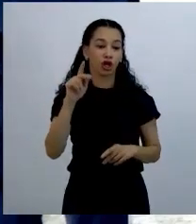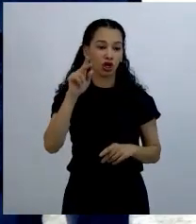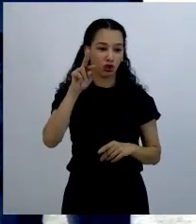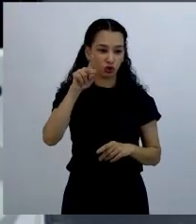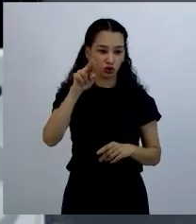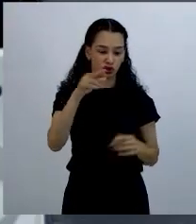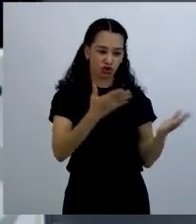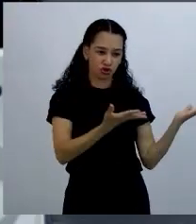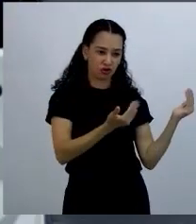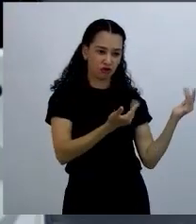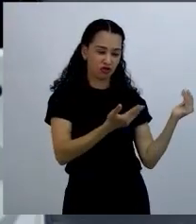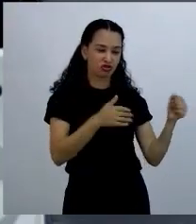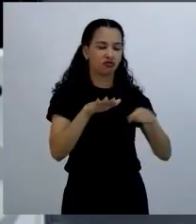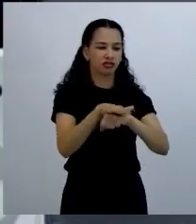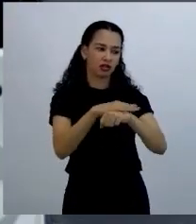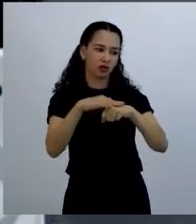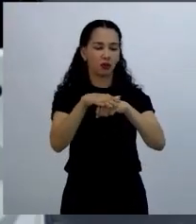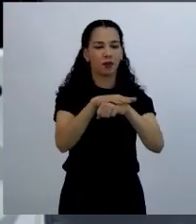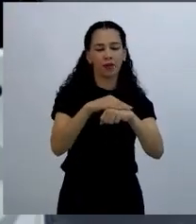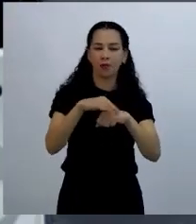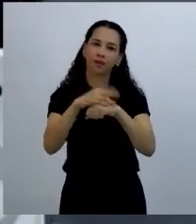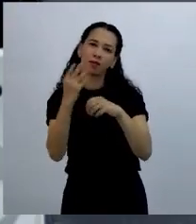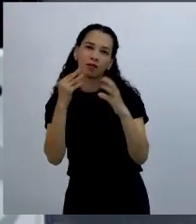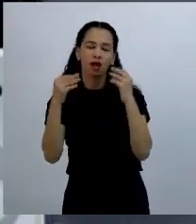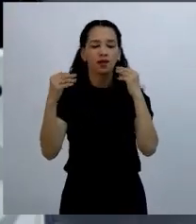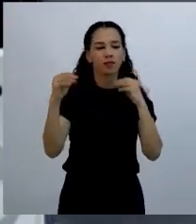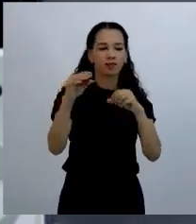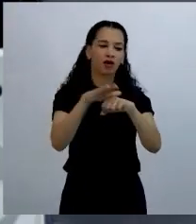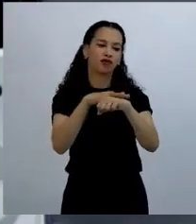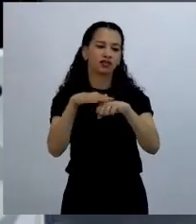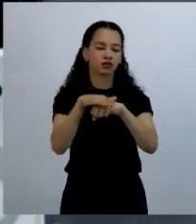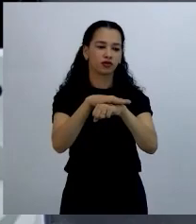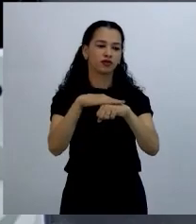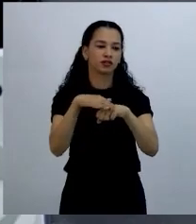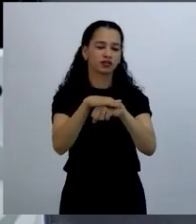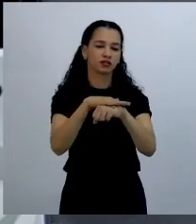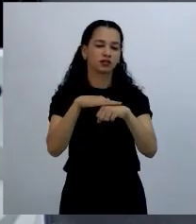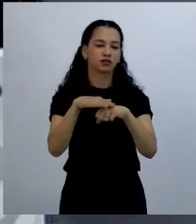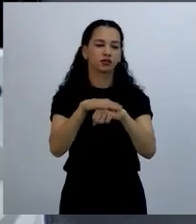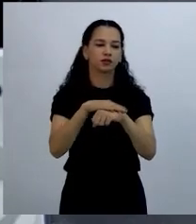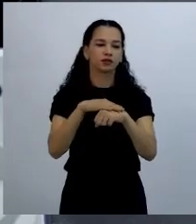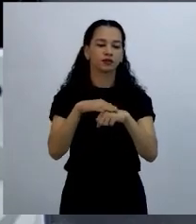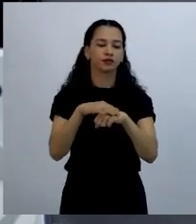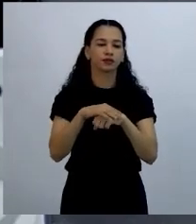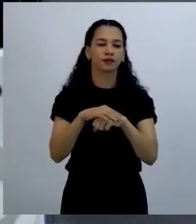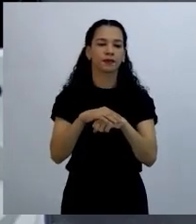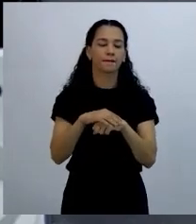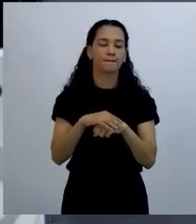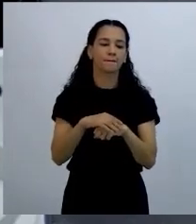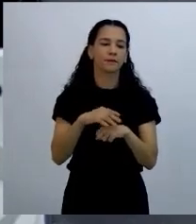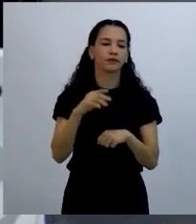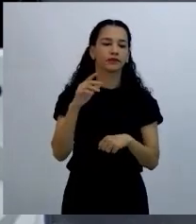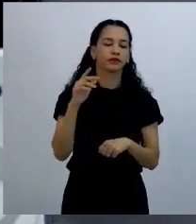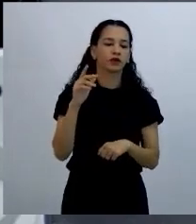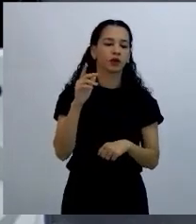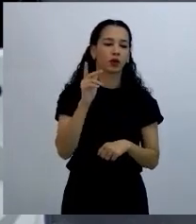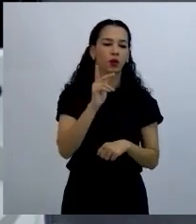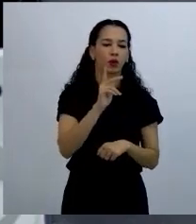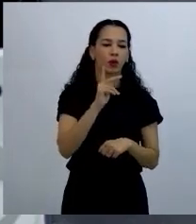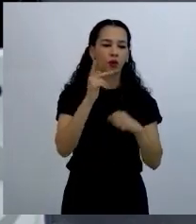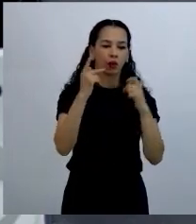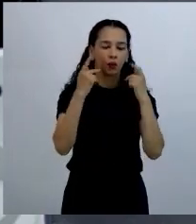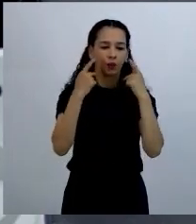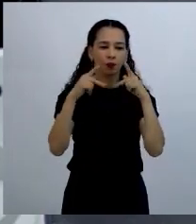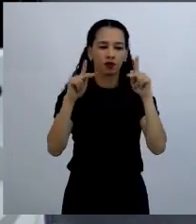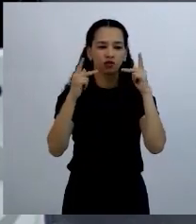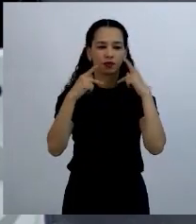disse o culto está encerrado olhou para cima e Disse fulano de tal filho do diácono falando de tal fulano de tal filho do diácono falando de tal